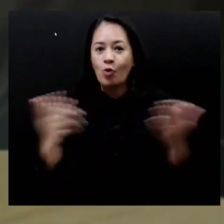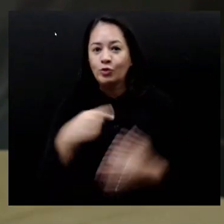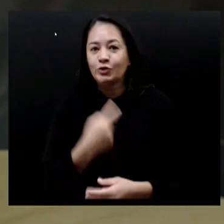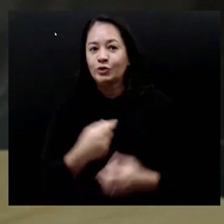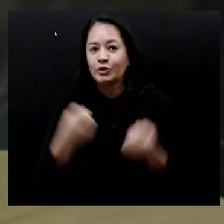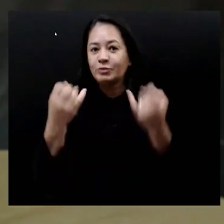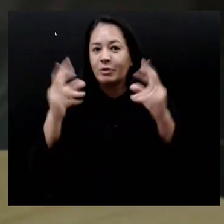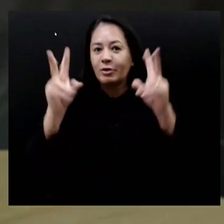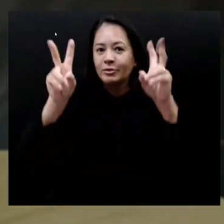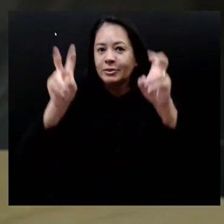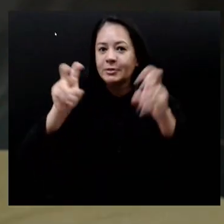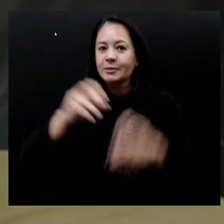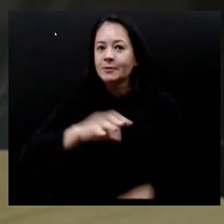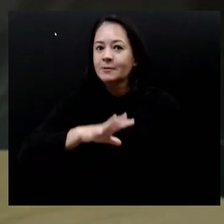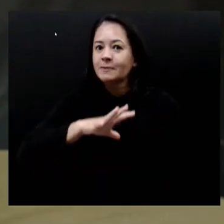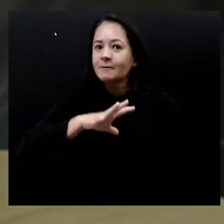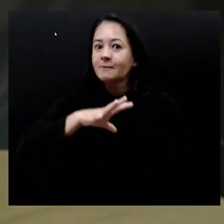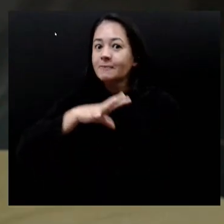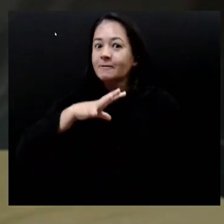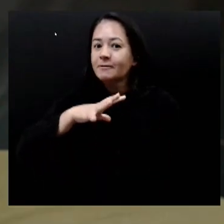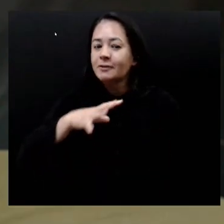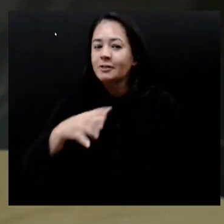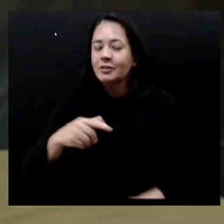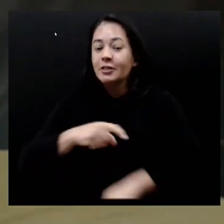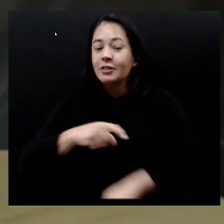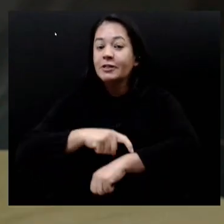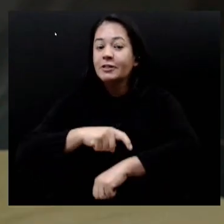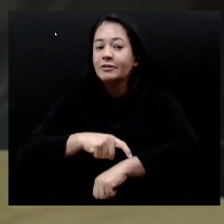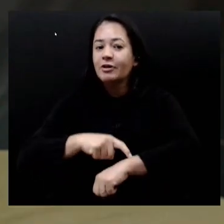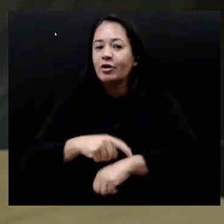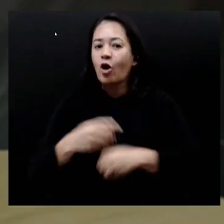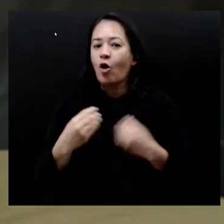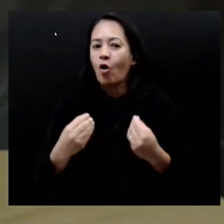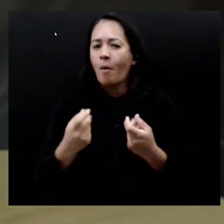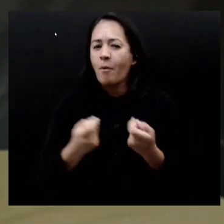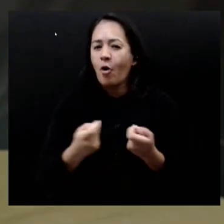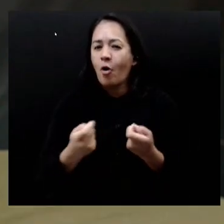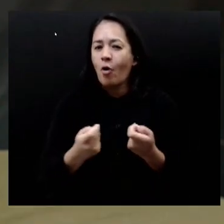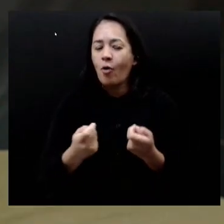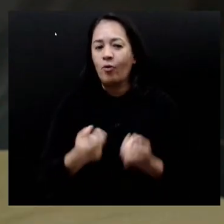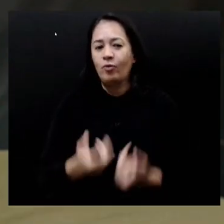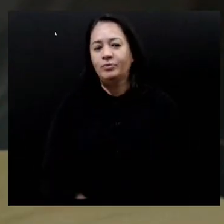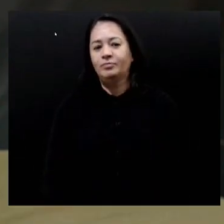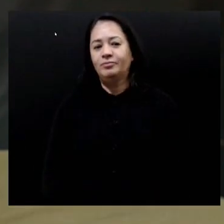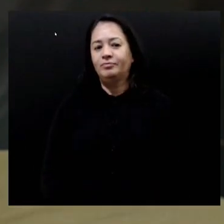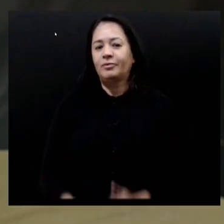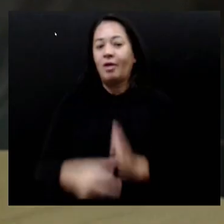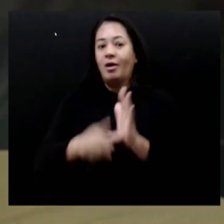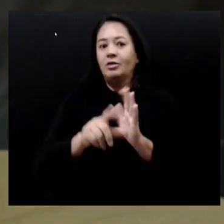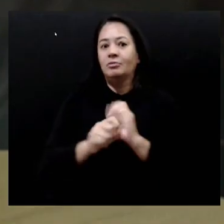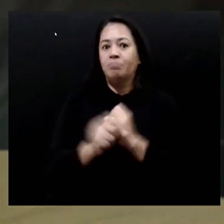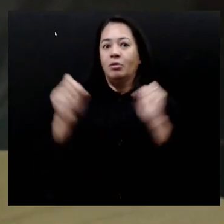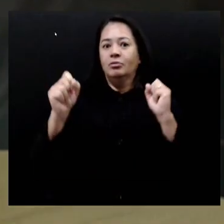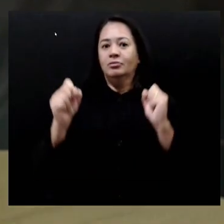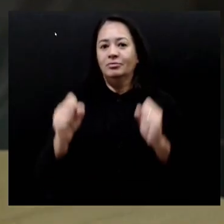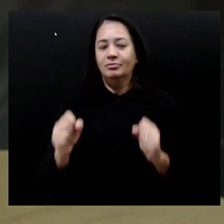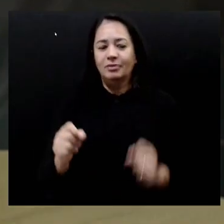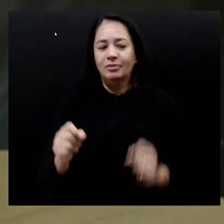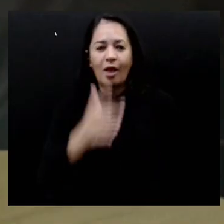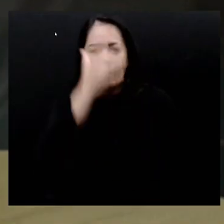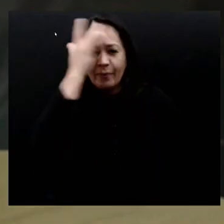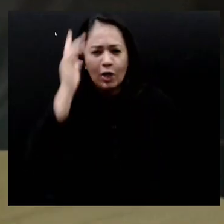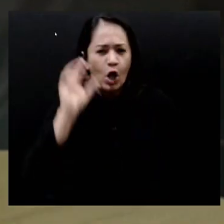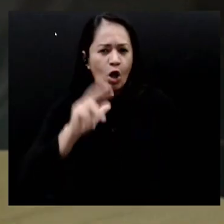E quando ela toma conta, como se controlar, né? Antes de explodir. Quem nunca se pegou respirando